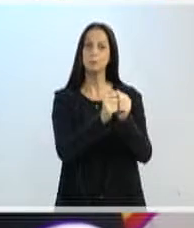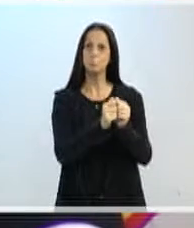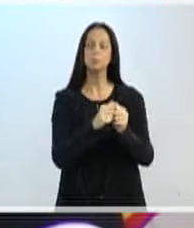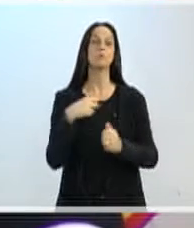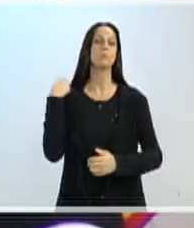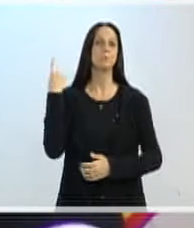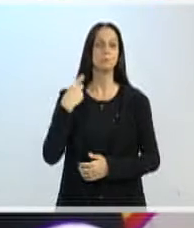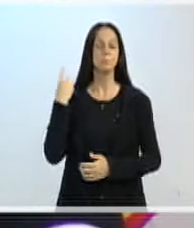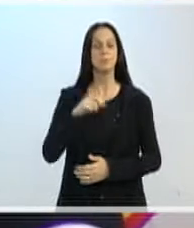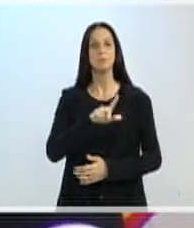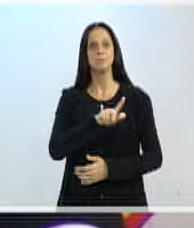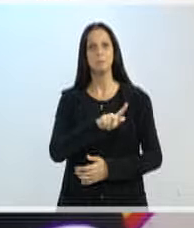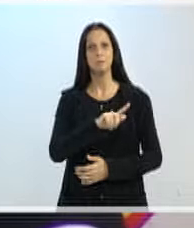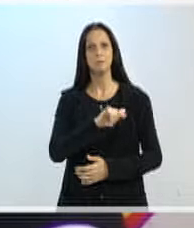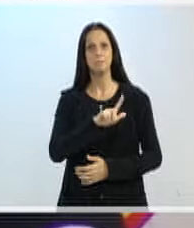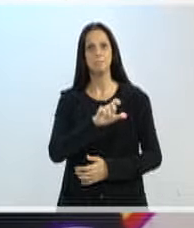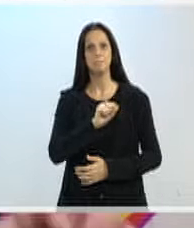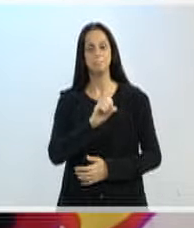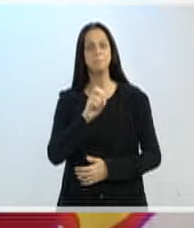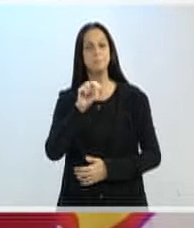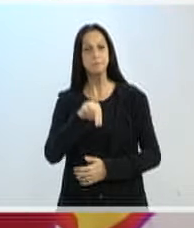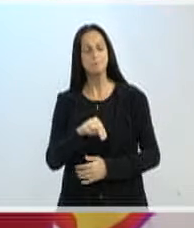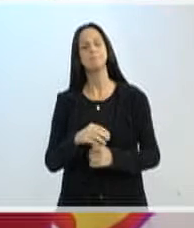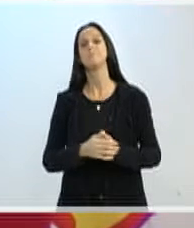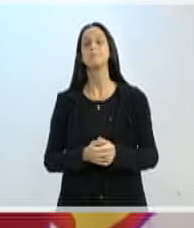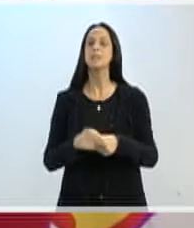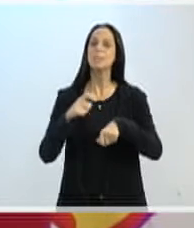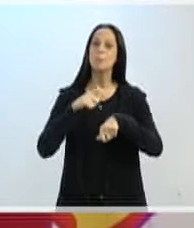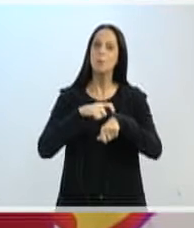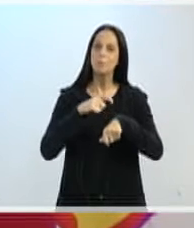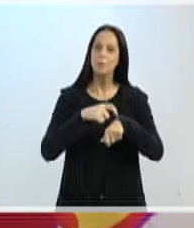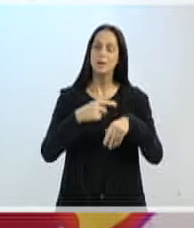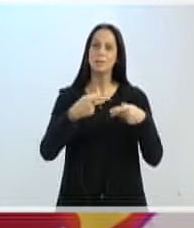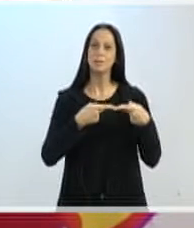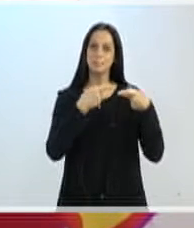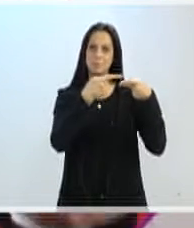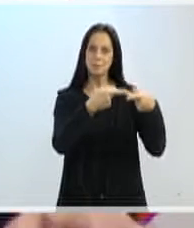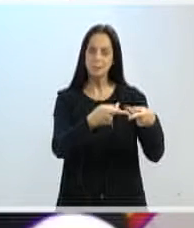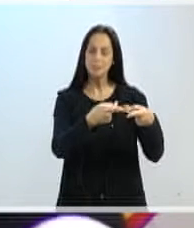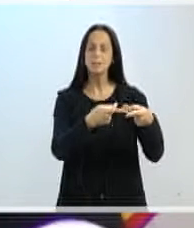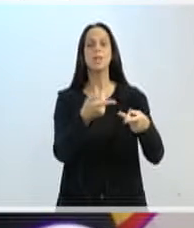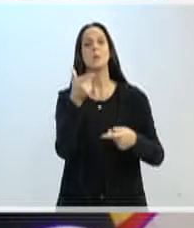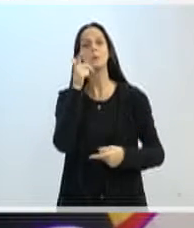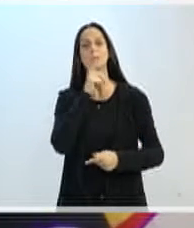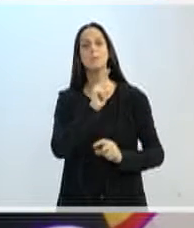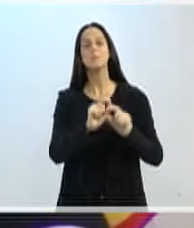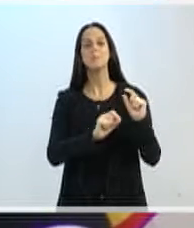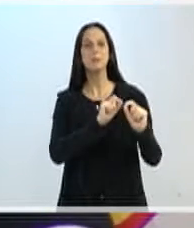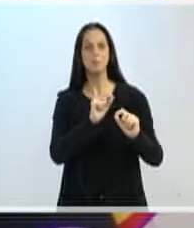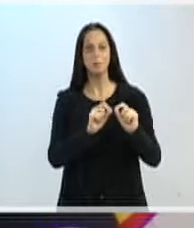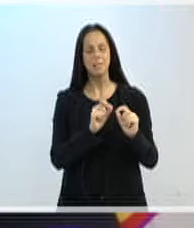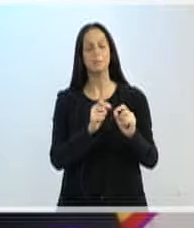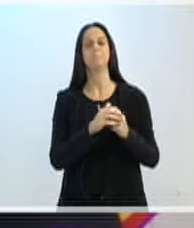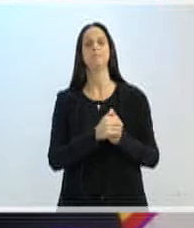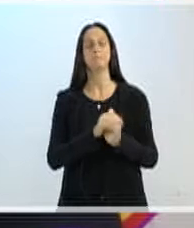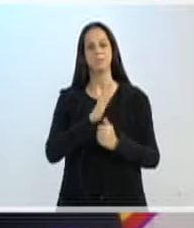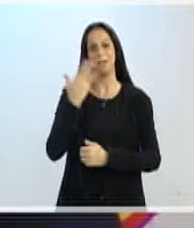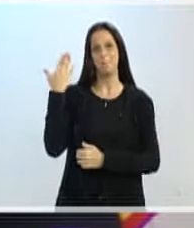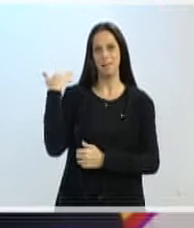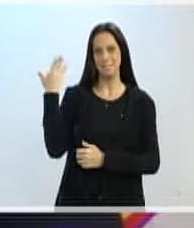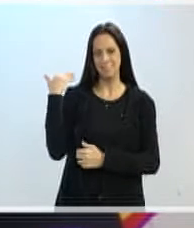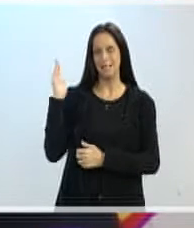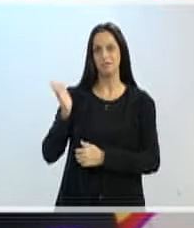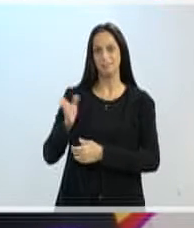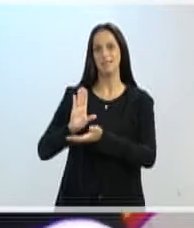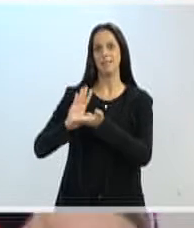Marques. Na visita, pude tratar de certas situações as quais já havia apurado anteriormente e dei continuidade, junto